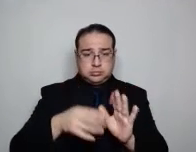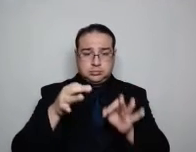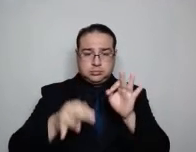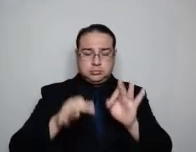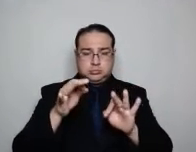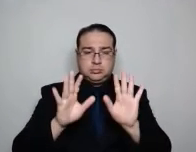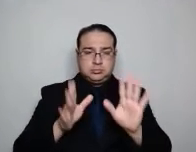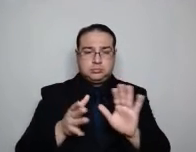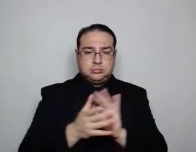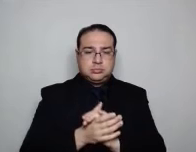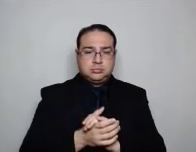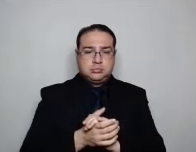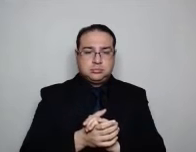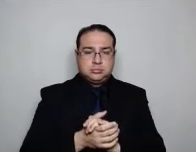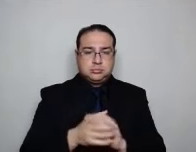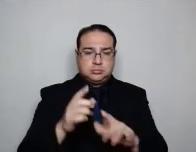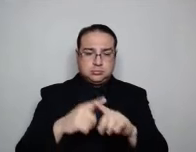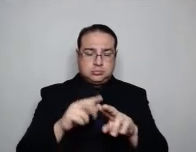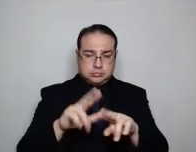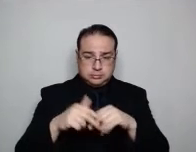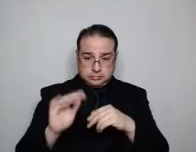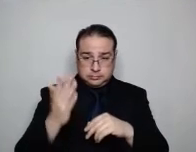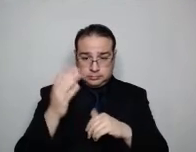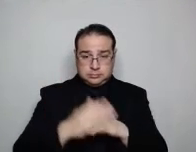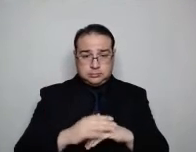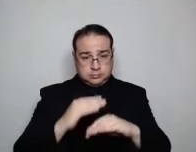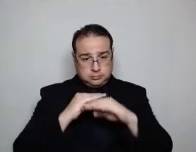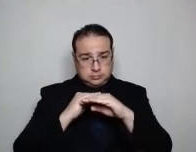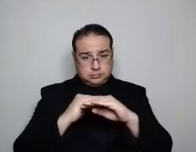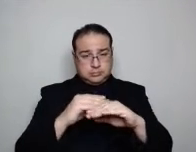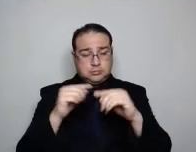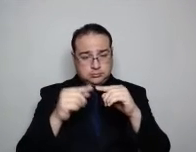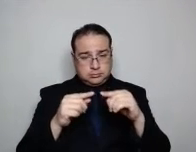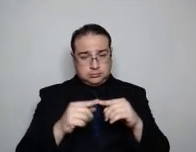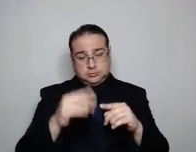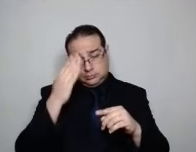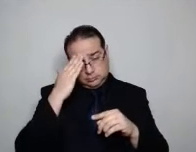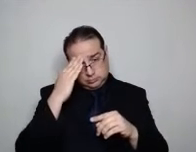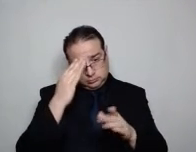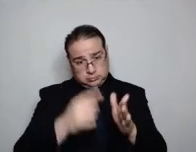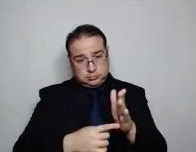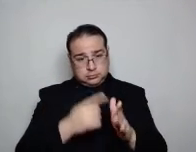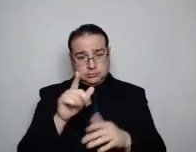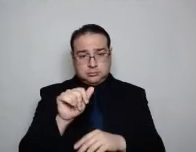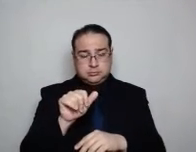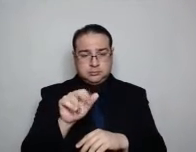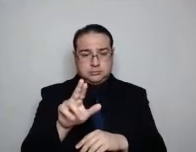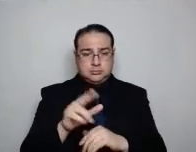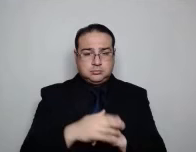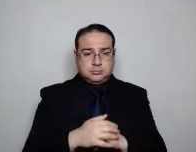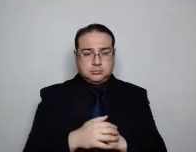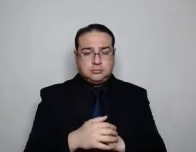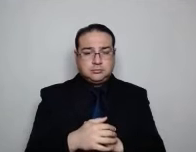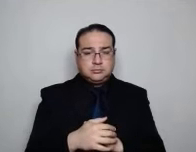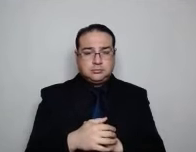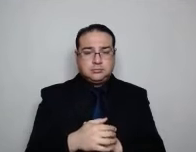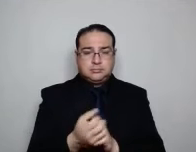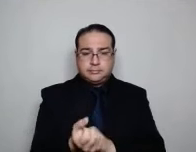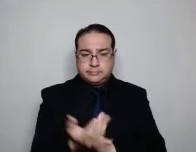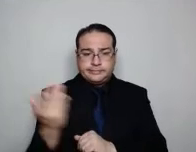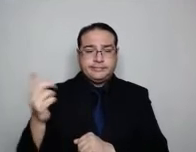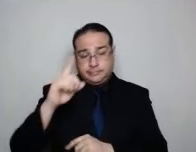forma procedente e manteve procedências reconhecidas em primeiro grau, de inúmeras demandas